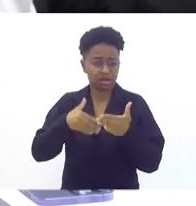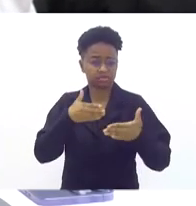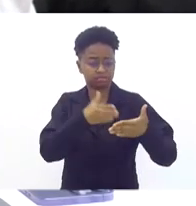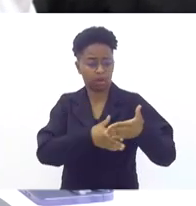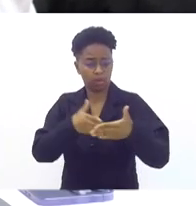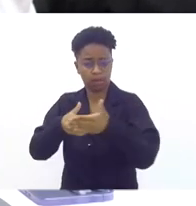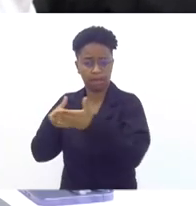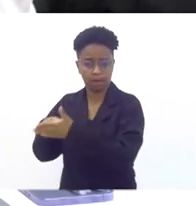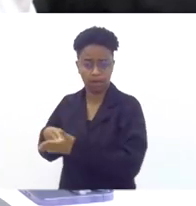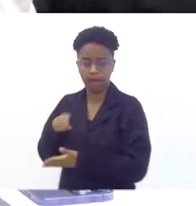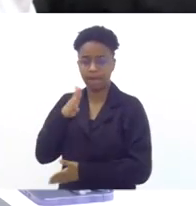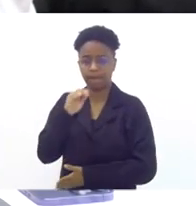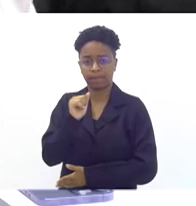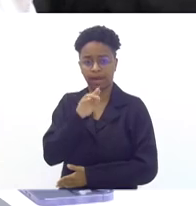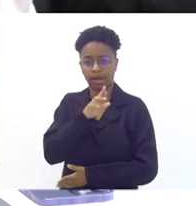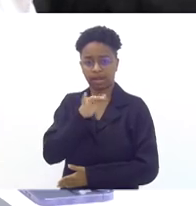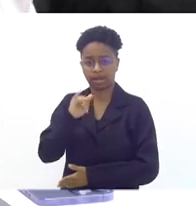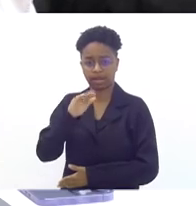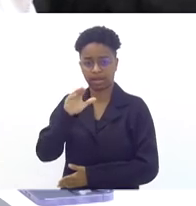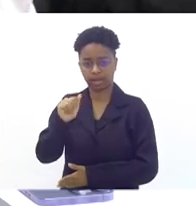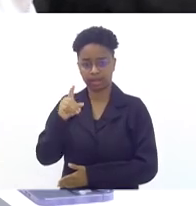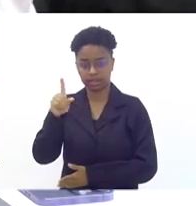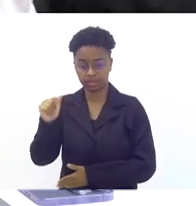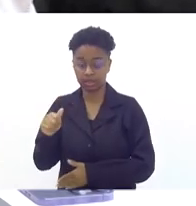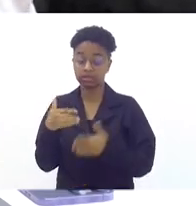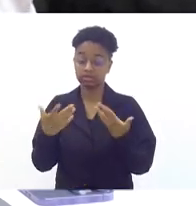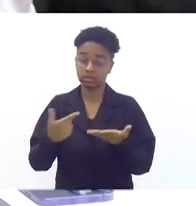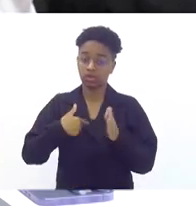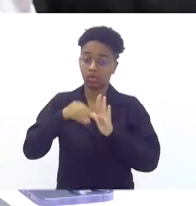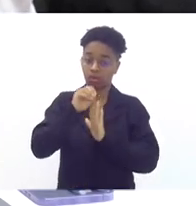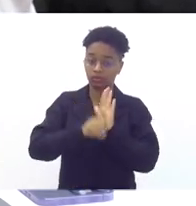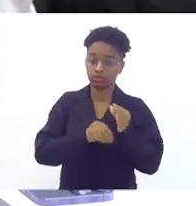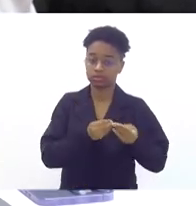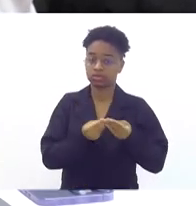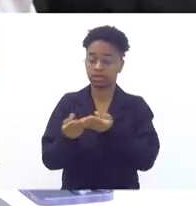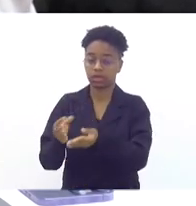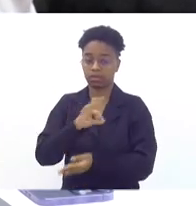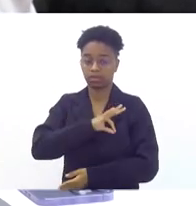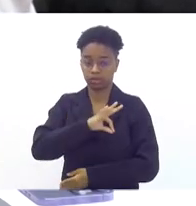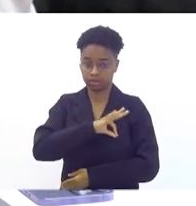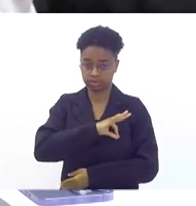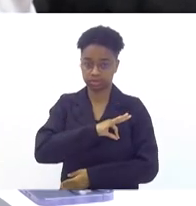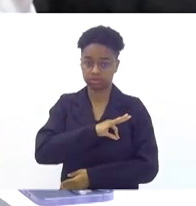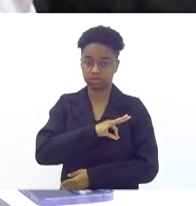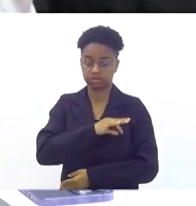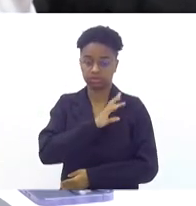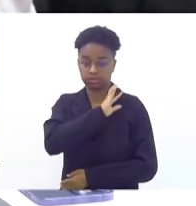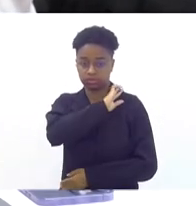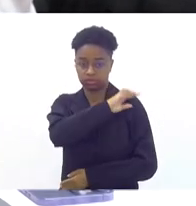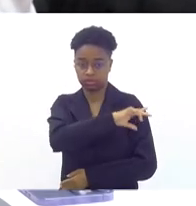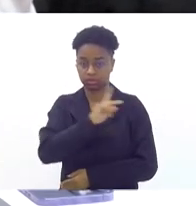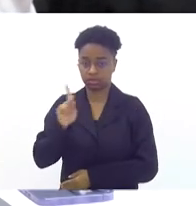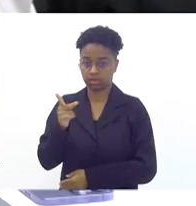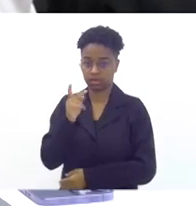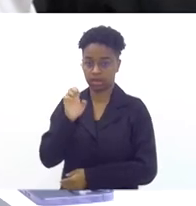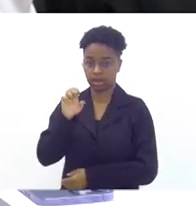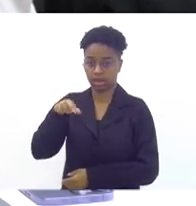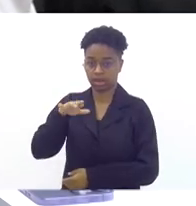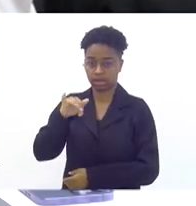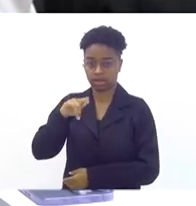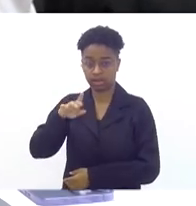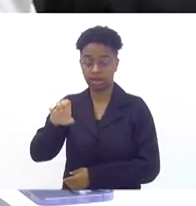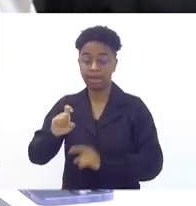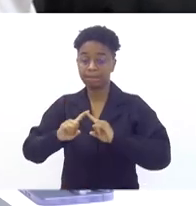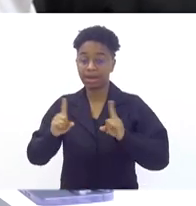fiz inúmeros ofícios por comandante da PM Coronel Henrique mas até agora sem sucesso